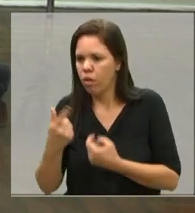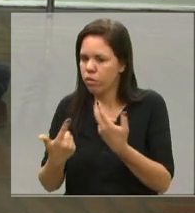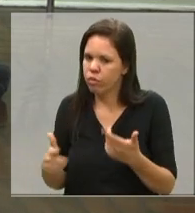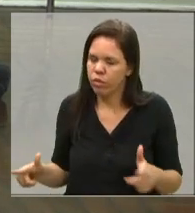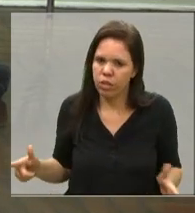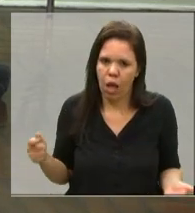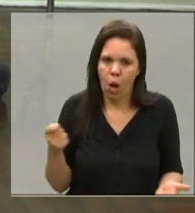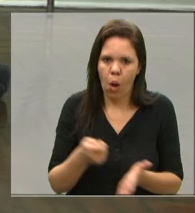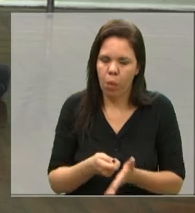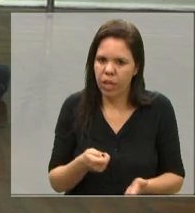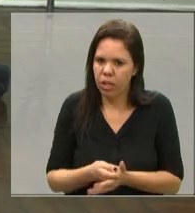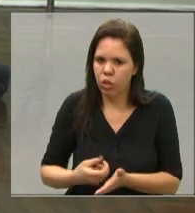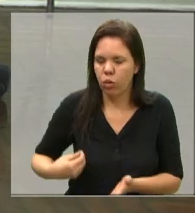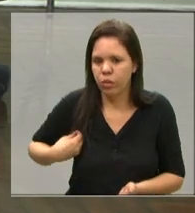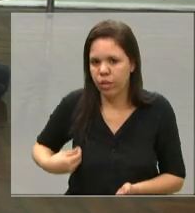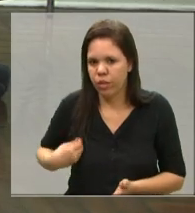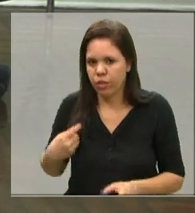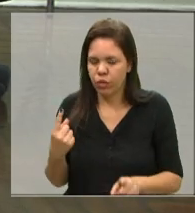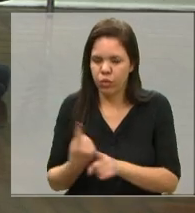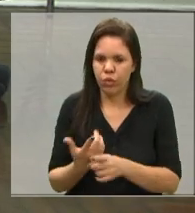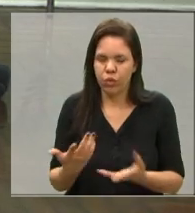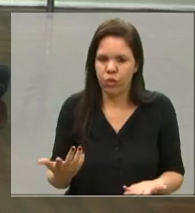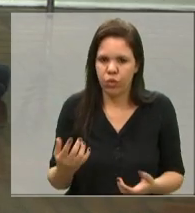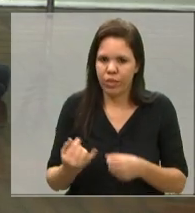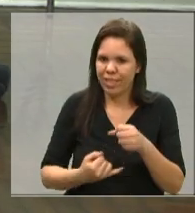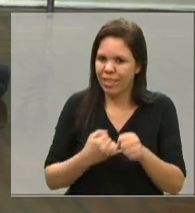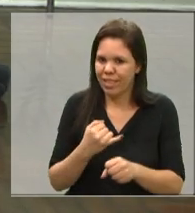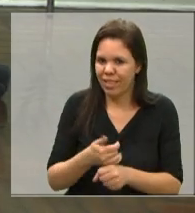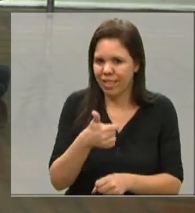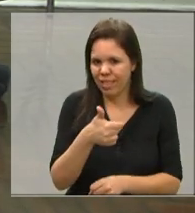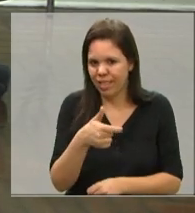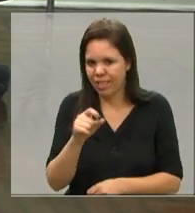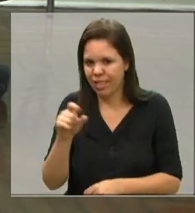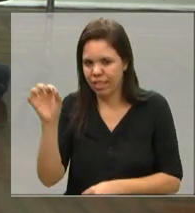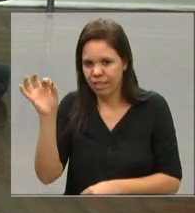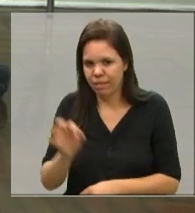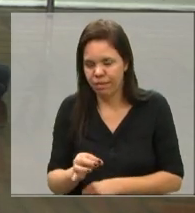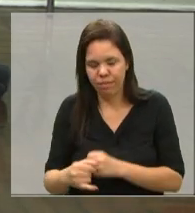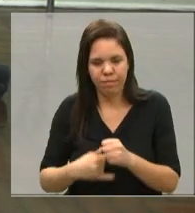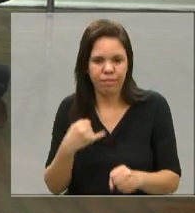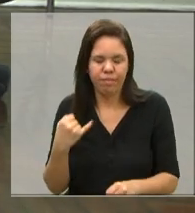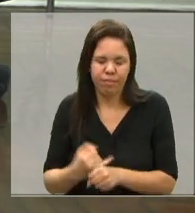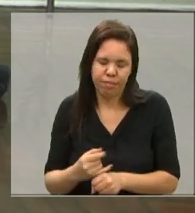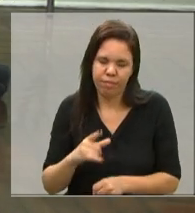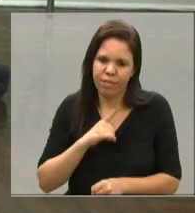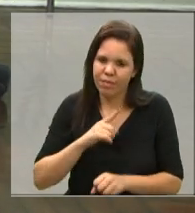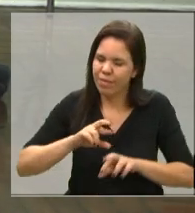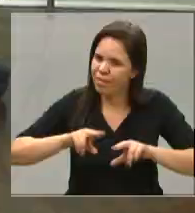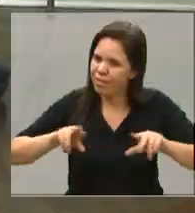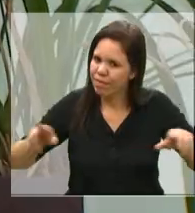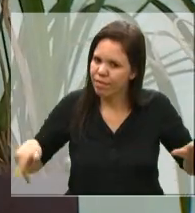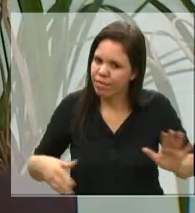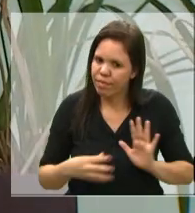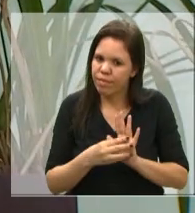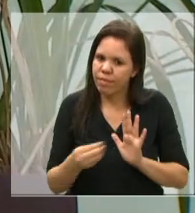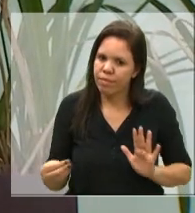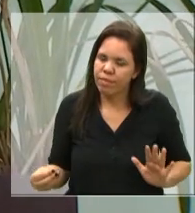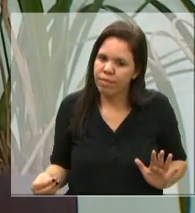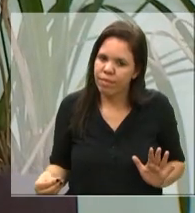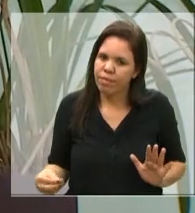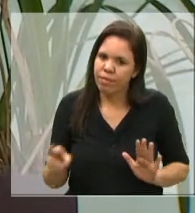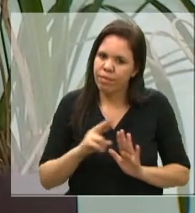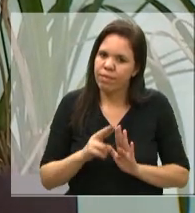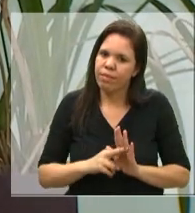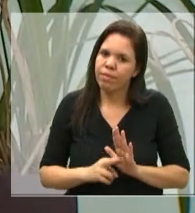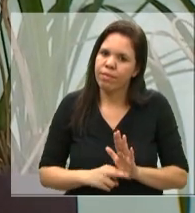obrigatório, há modelos em EAD 100% online. Então, há uma pulverização de modelos. Via de